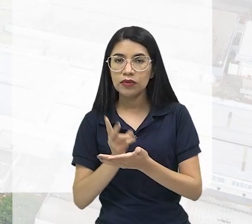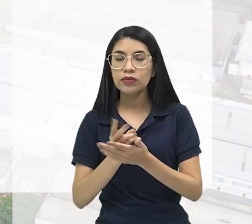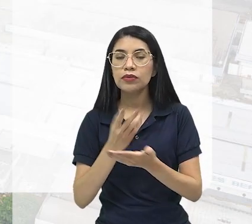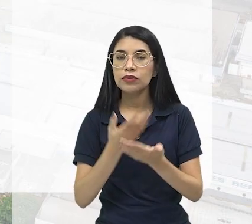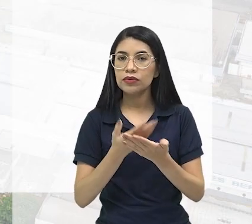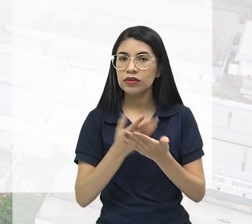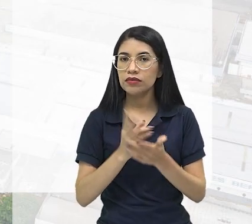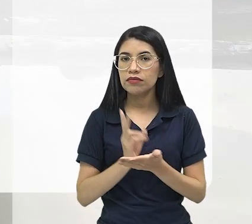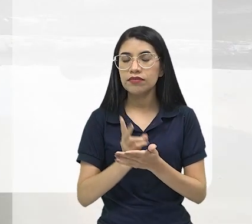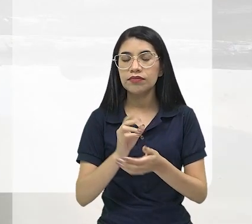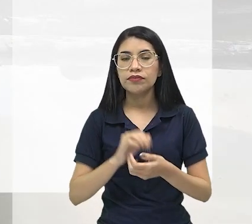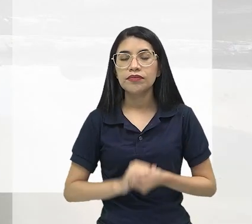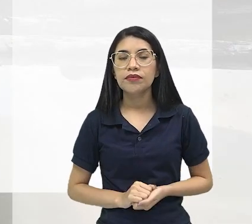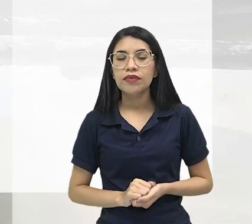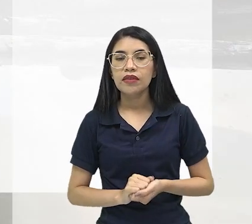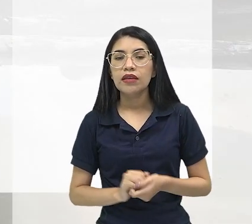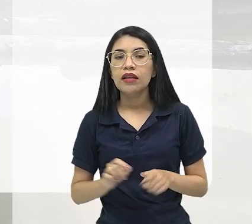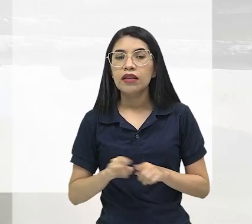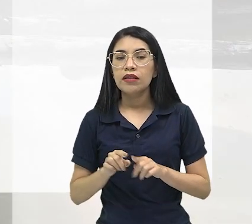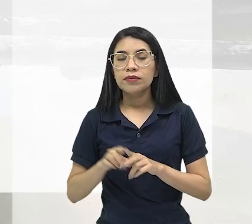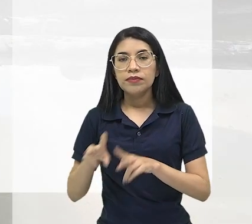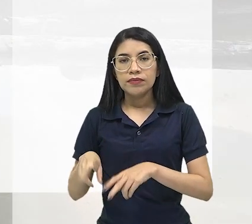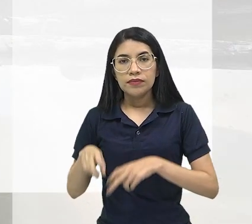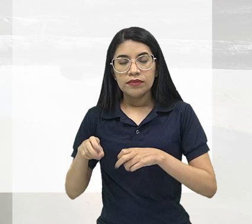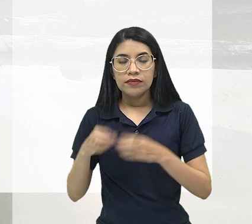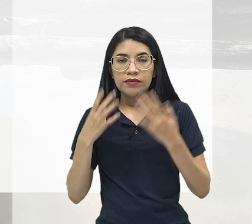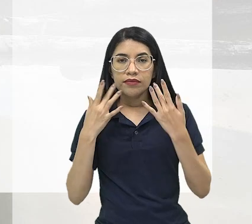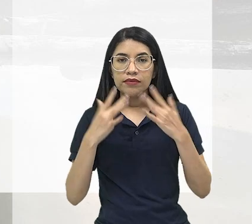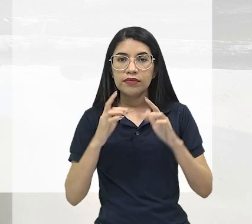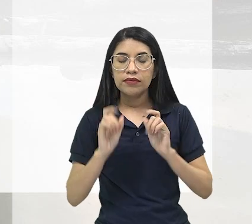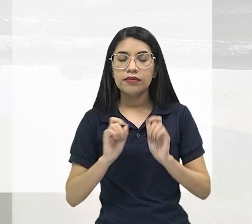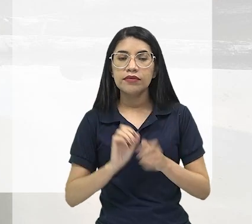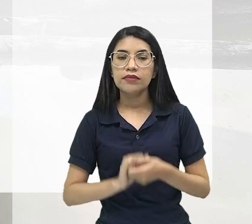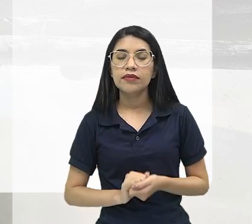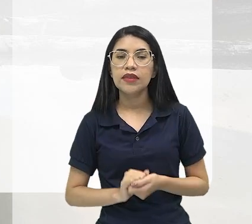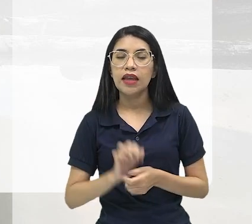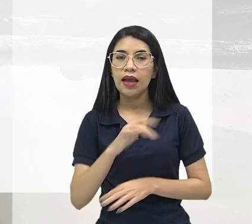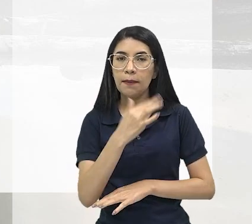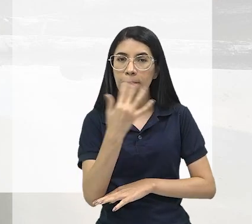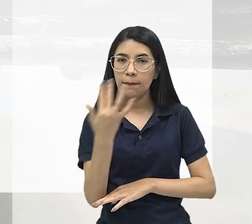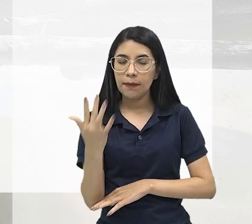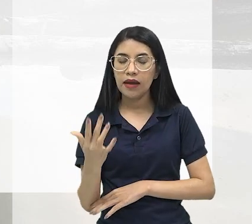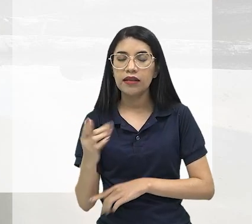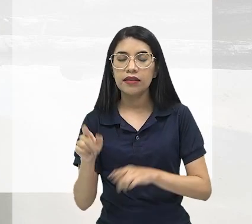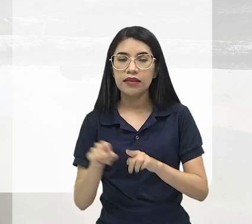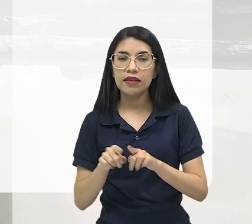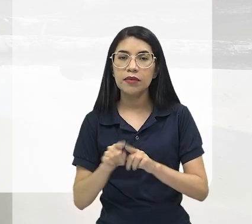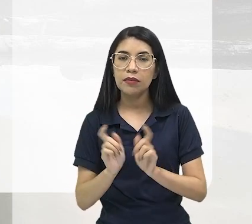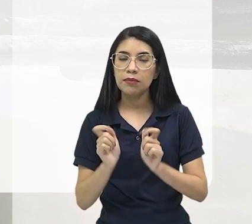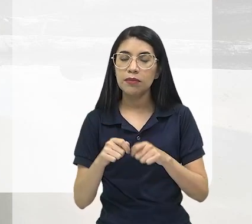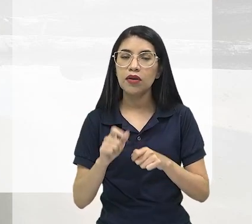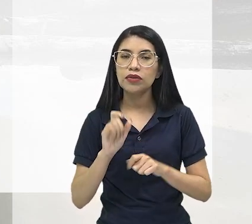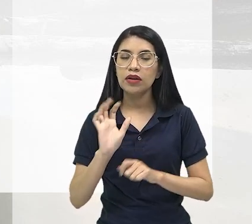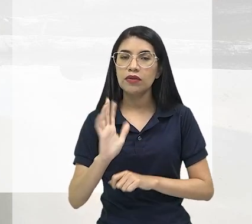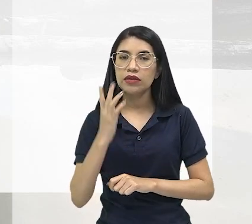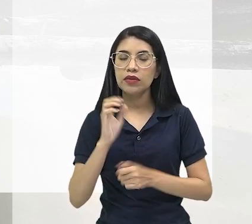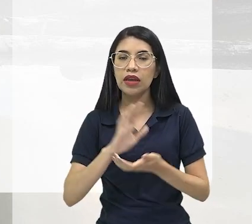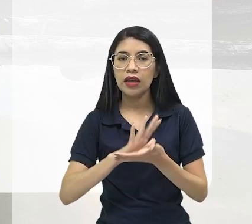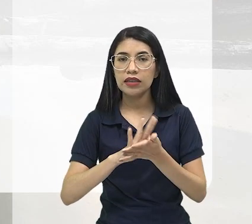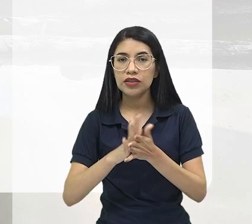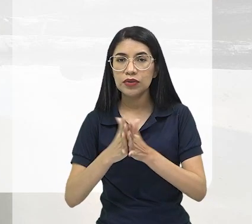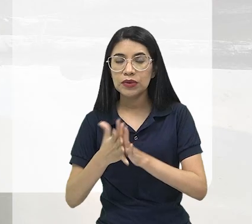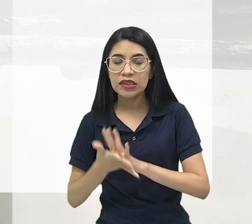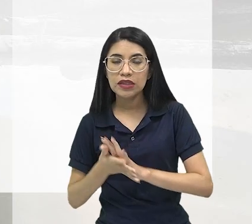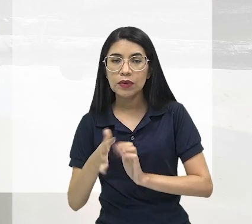requalificando. Outra questão é a exploração dos recursos naturais. Então a exploração da madeira na Amazônia pode levar à degradação